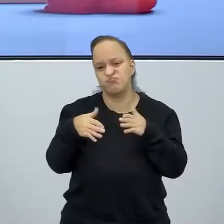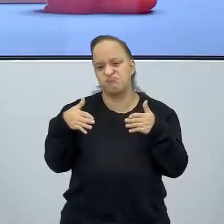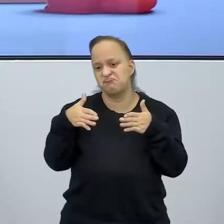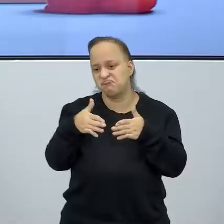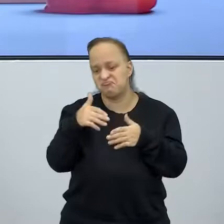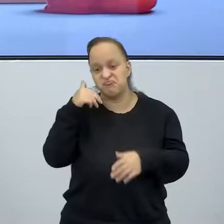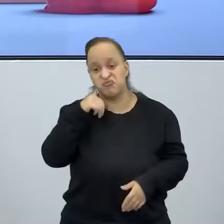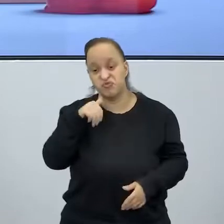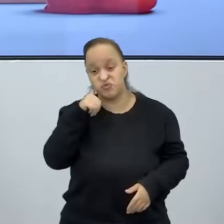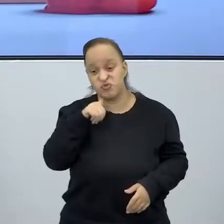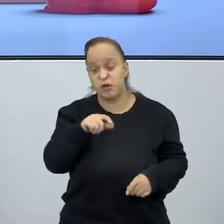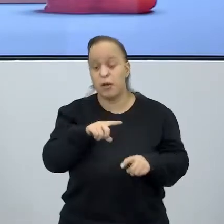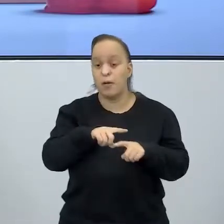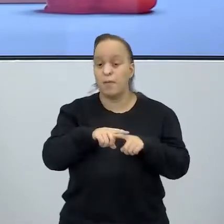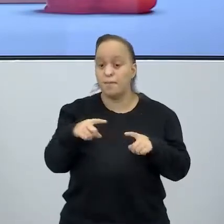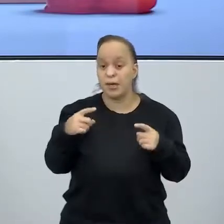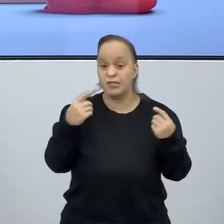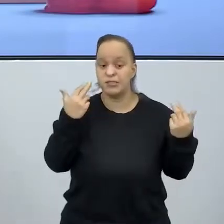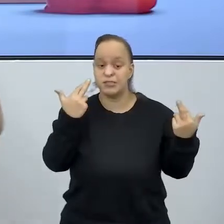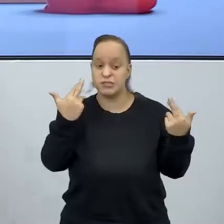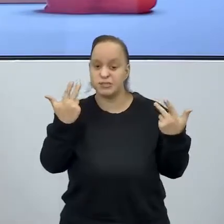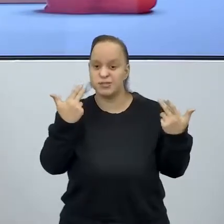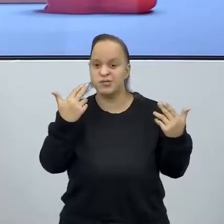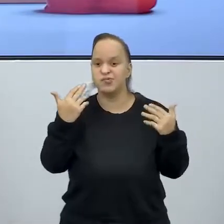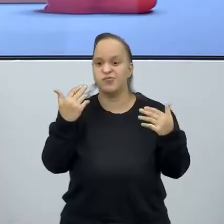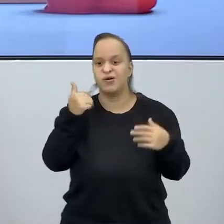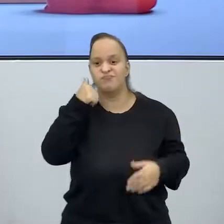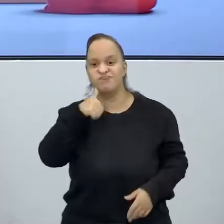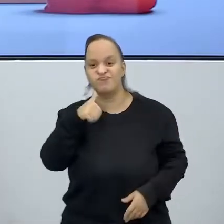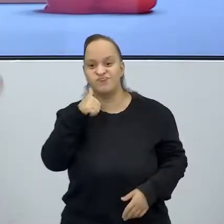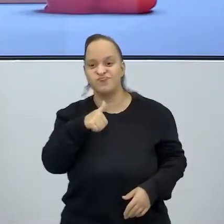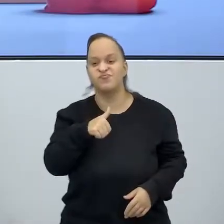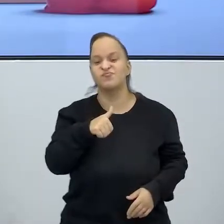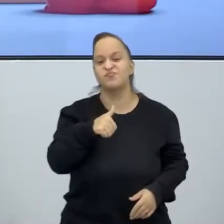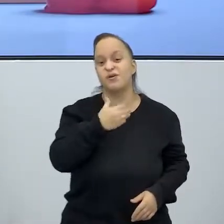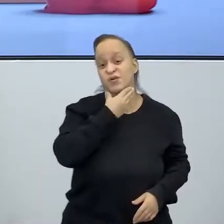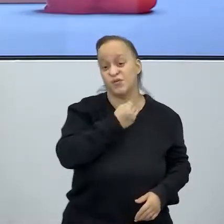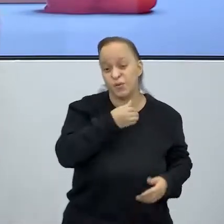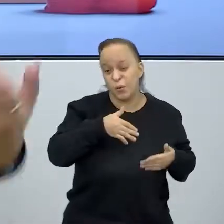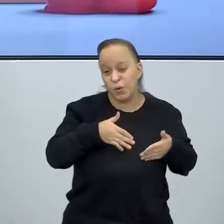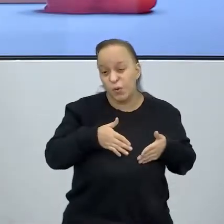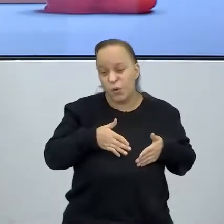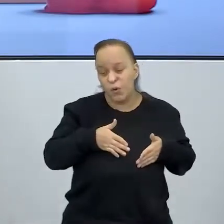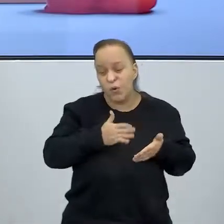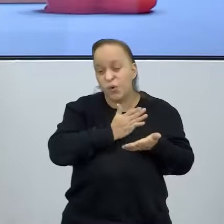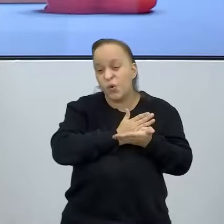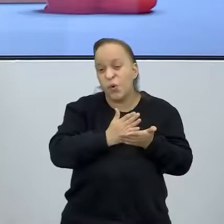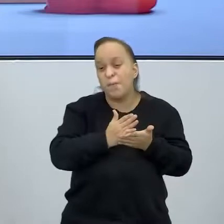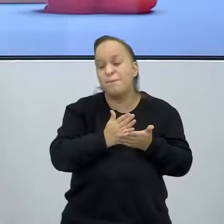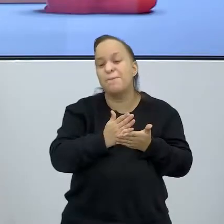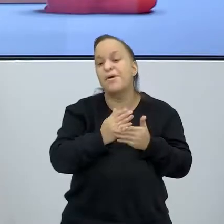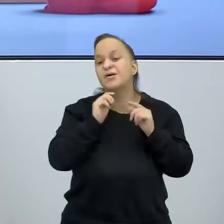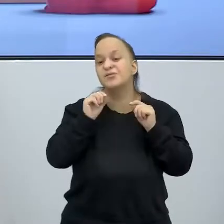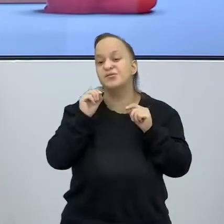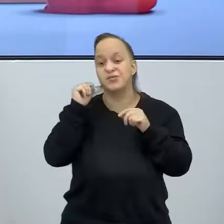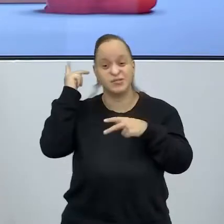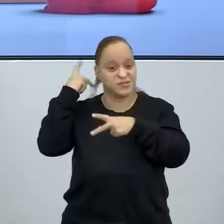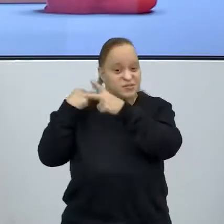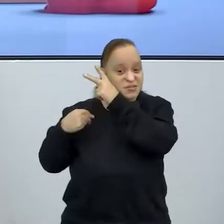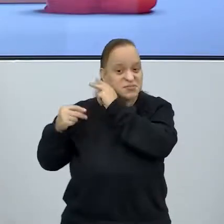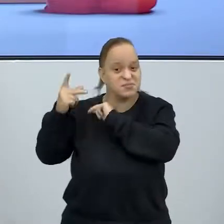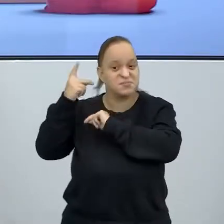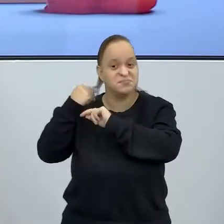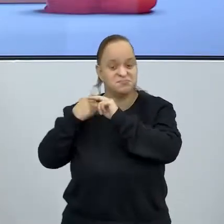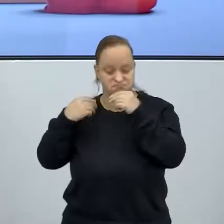que afeta igualmente homens e mulheres, e ele tem o seu início na adolescência. Principalmente porque na adolescência é quando o nosso corpo